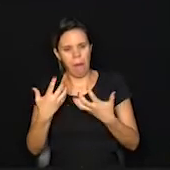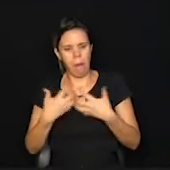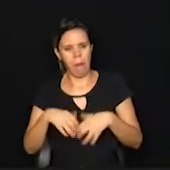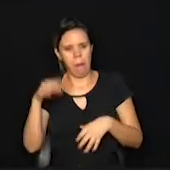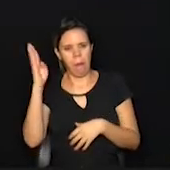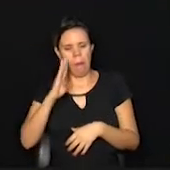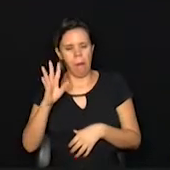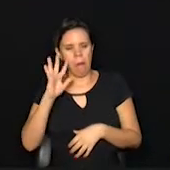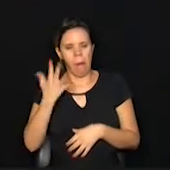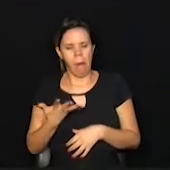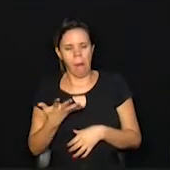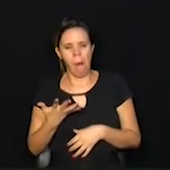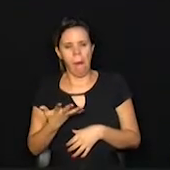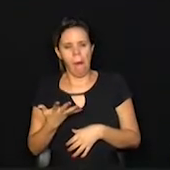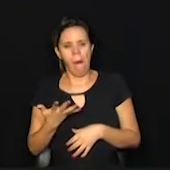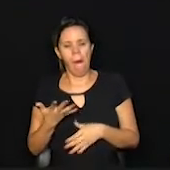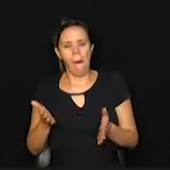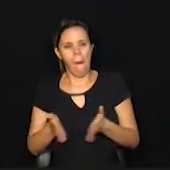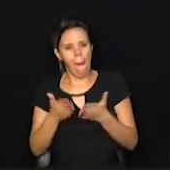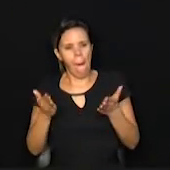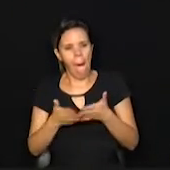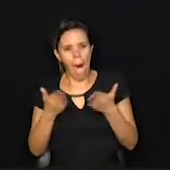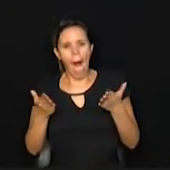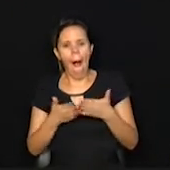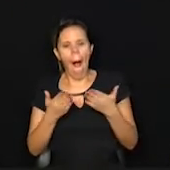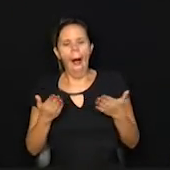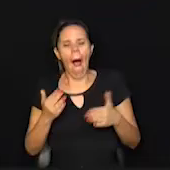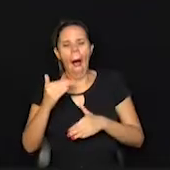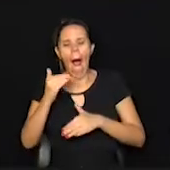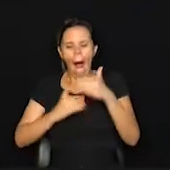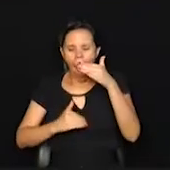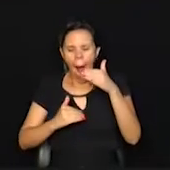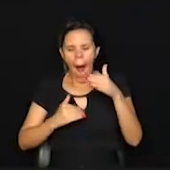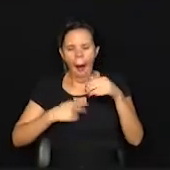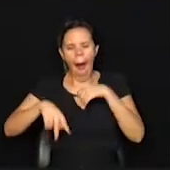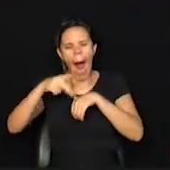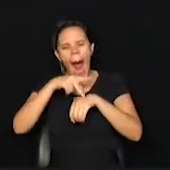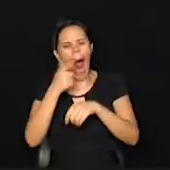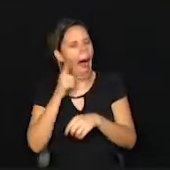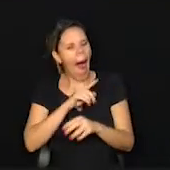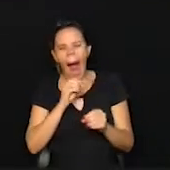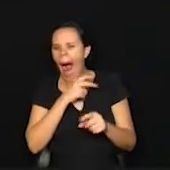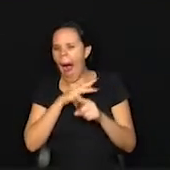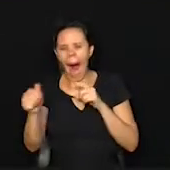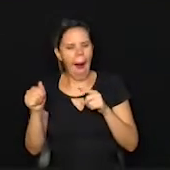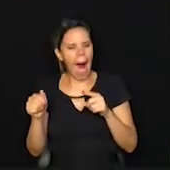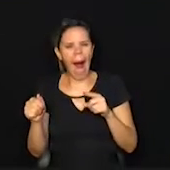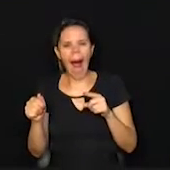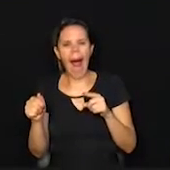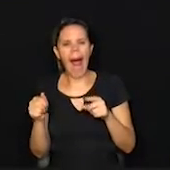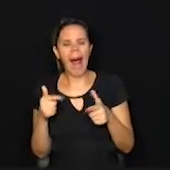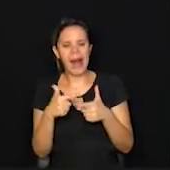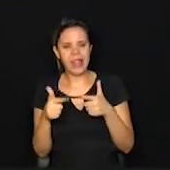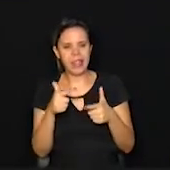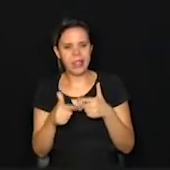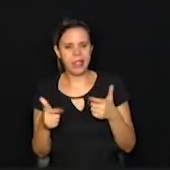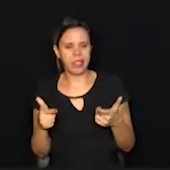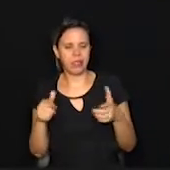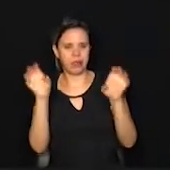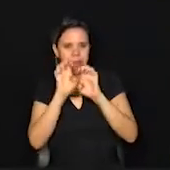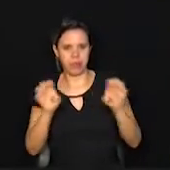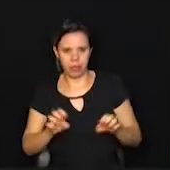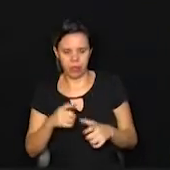foi uma imensa desigualdade social é um país que não conseguiu Superar as suas debilidades estruturais